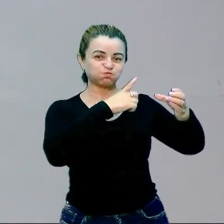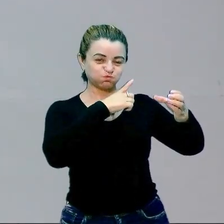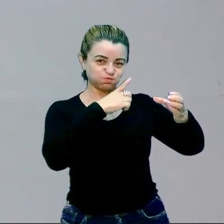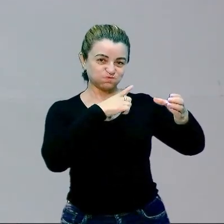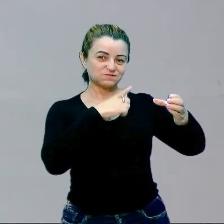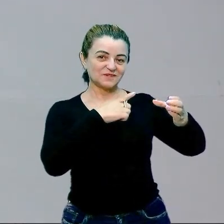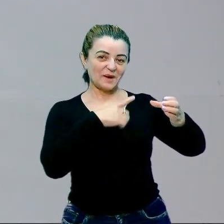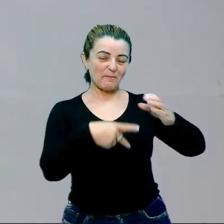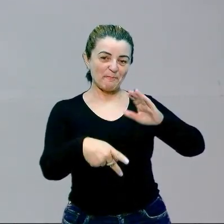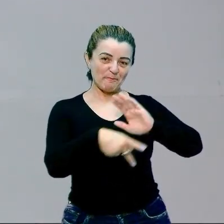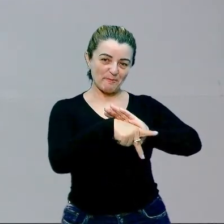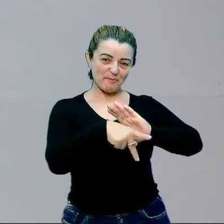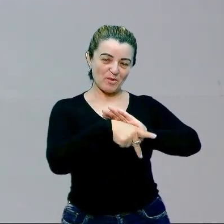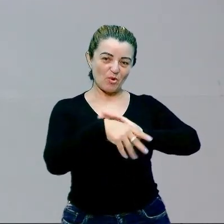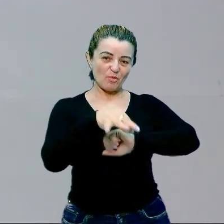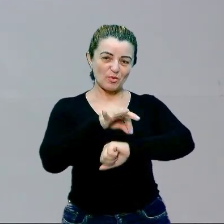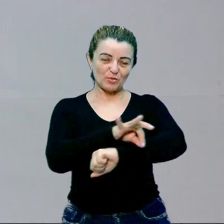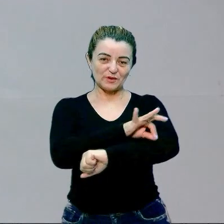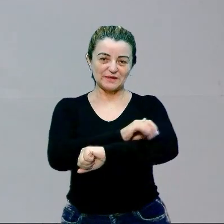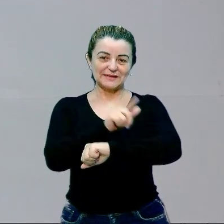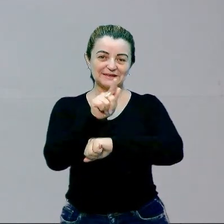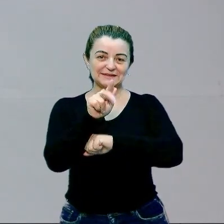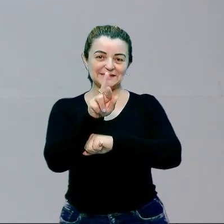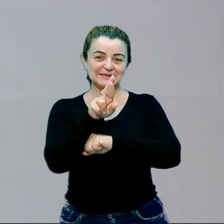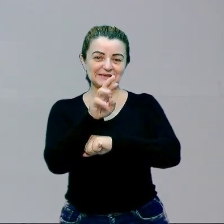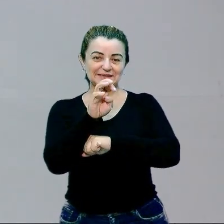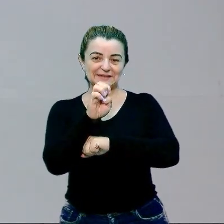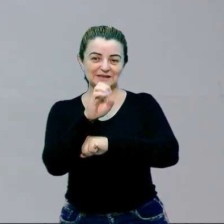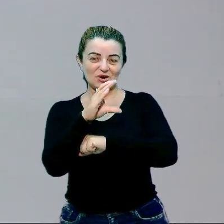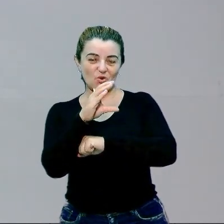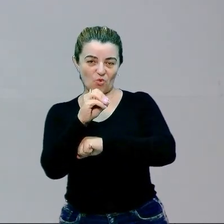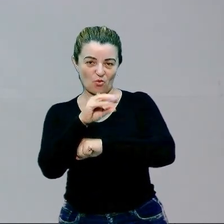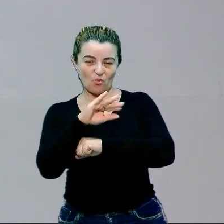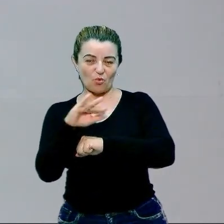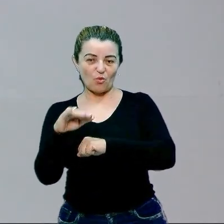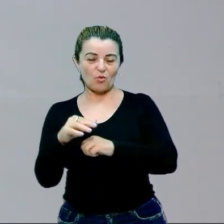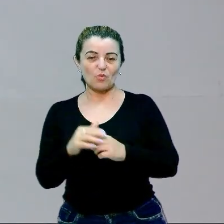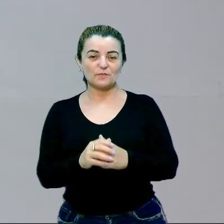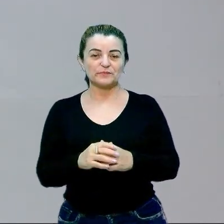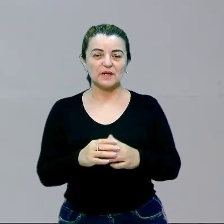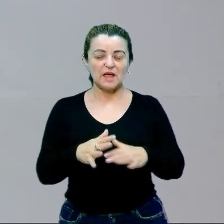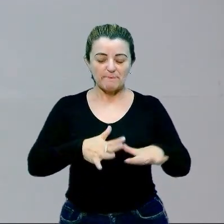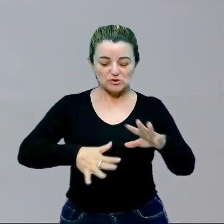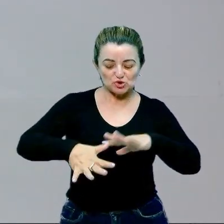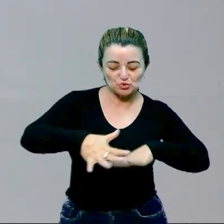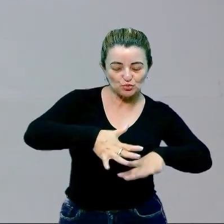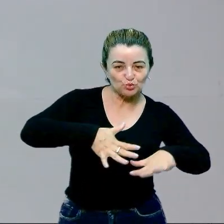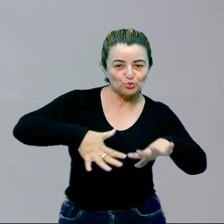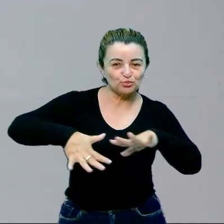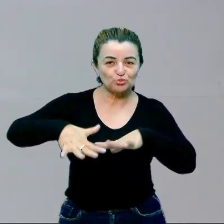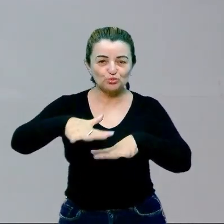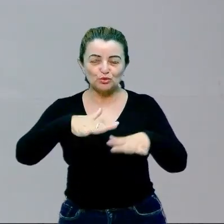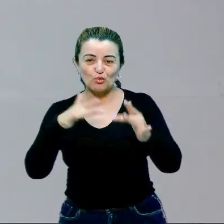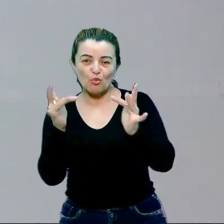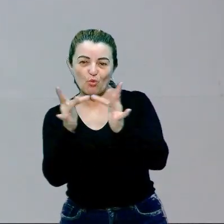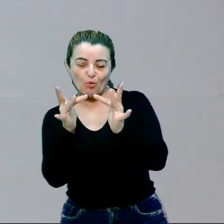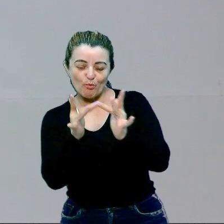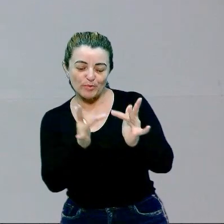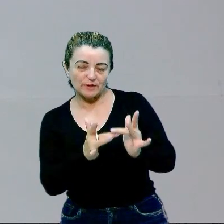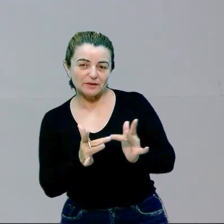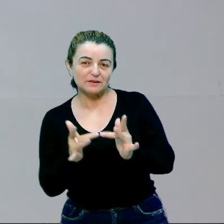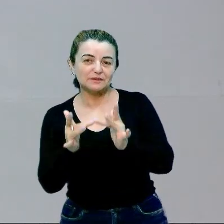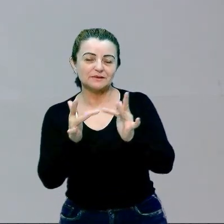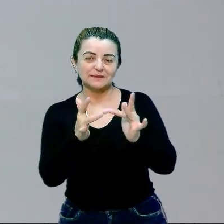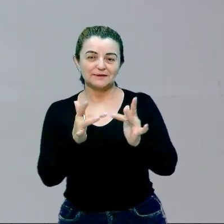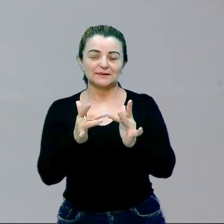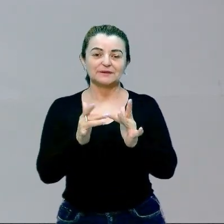na arquitetura greco-romana, né? A mistura da cultura grega com a cultura